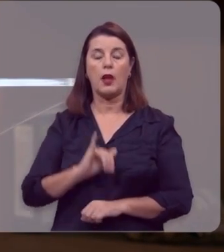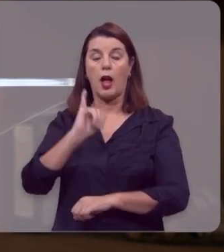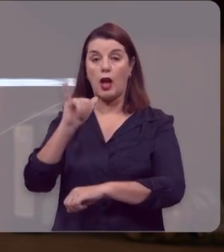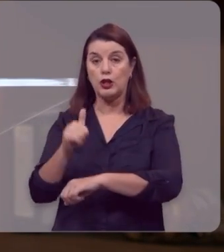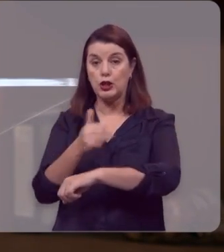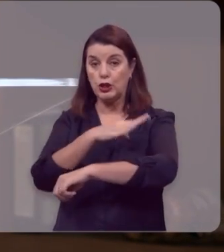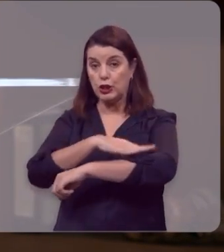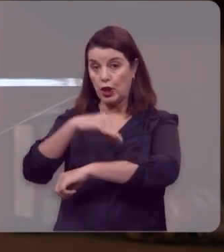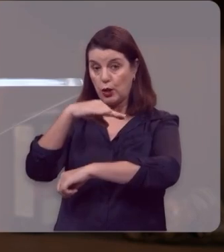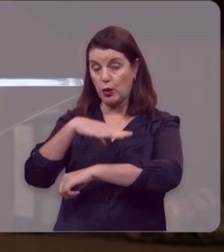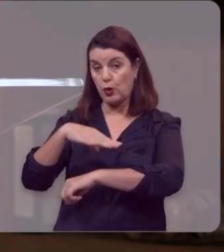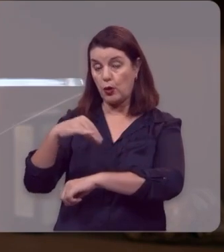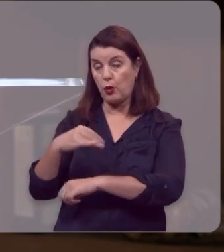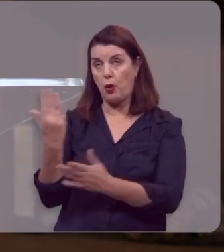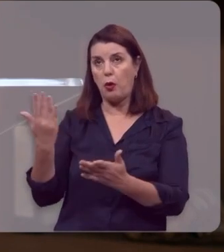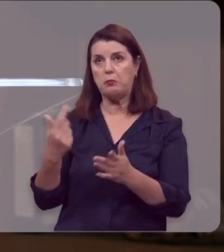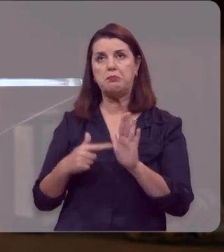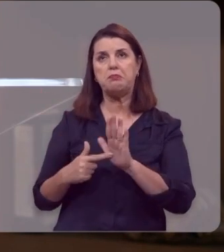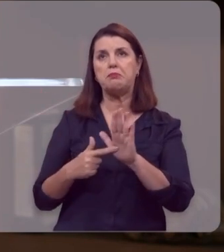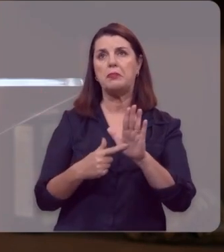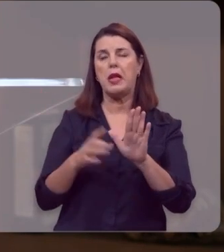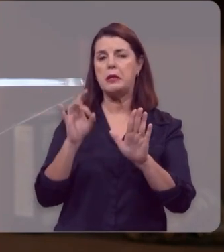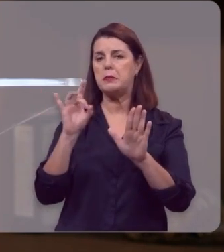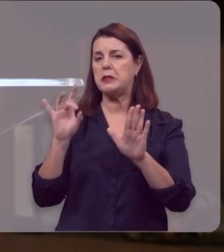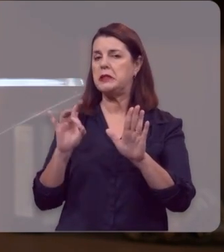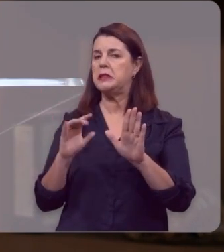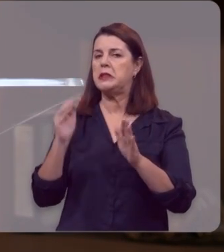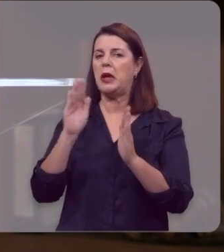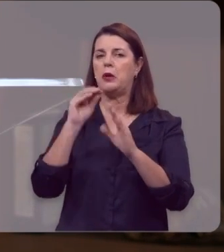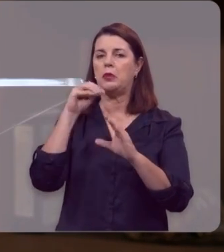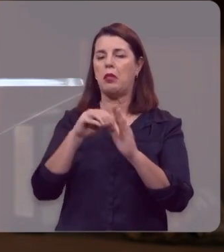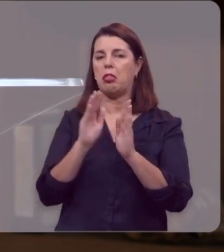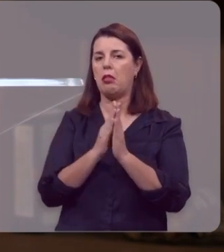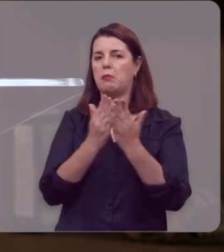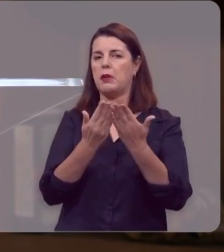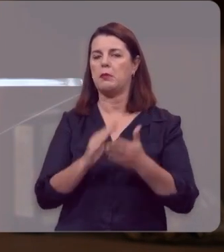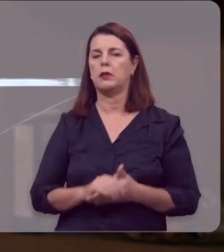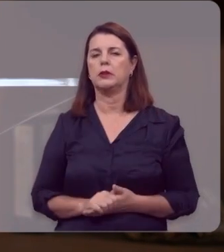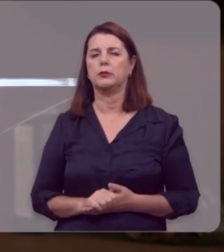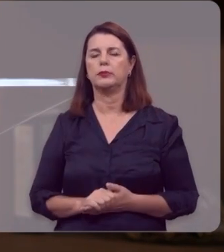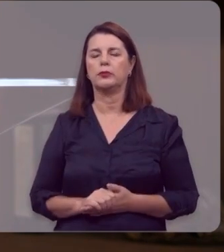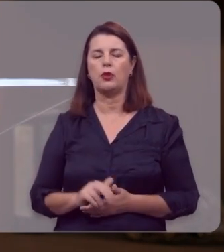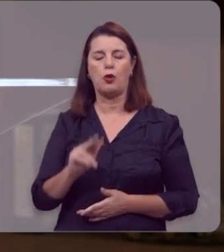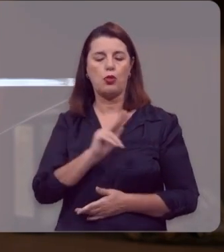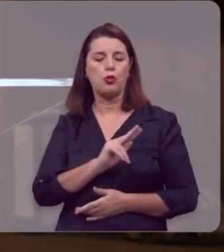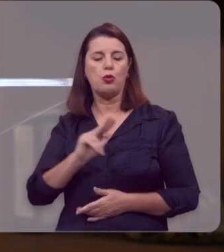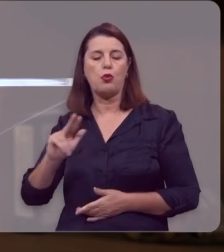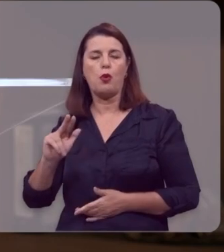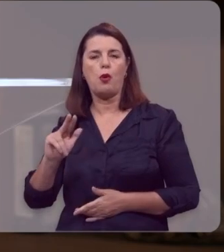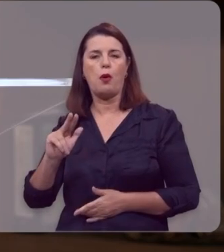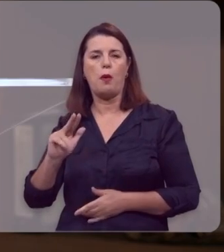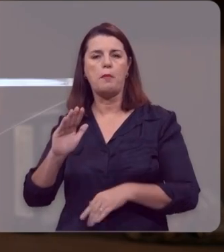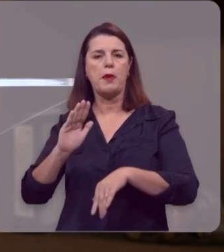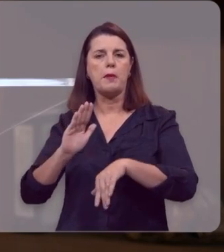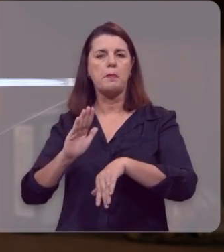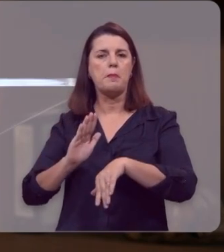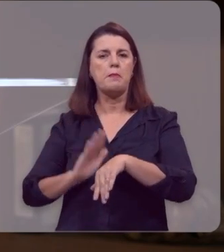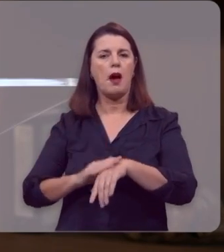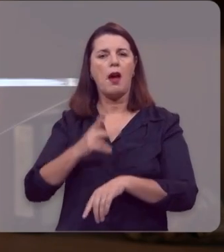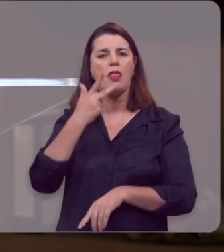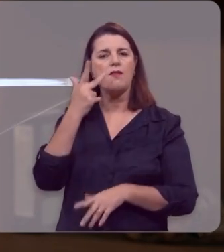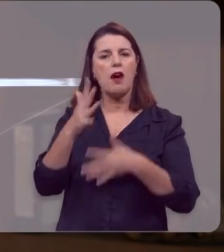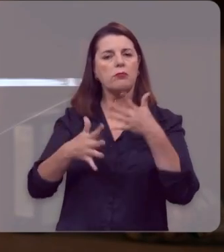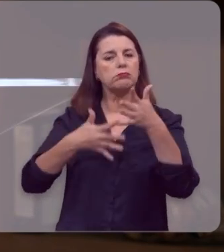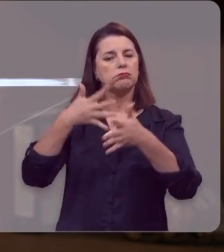Jacó é uma das figuras mais emblemáticas da Bíblia. É o nome mais